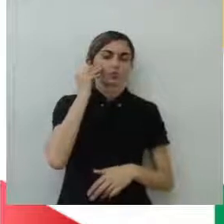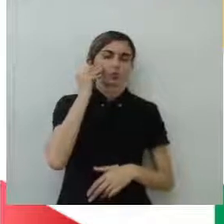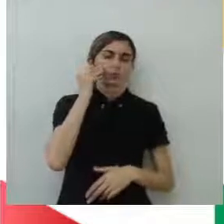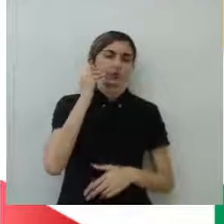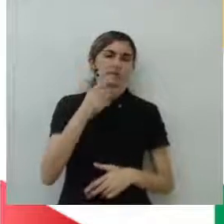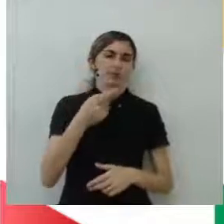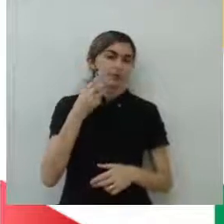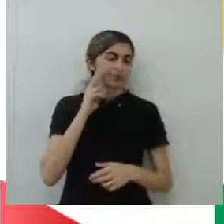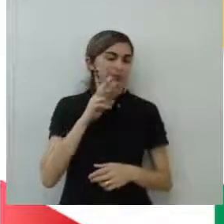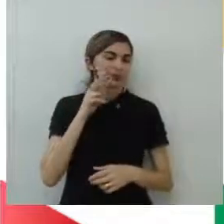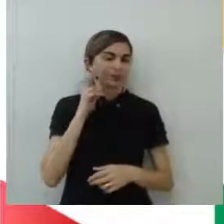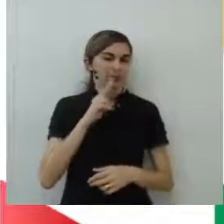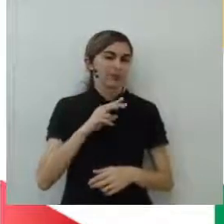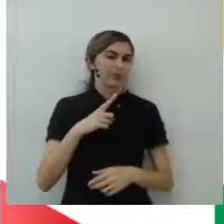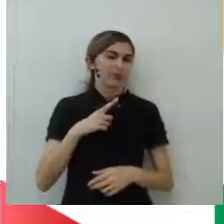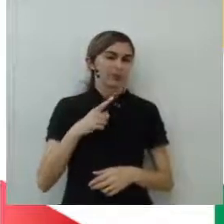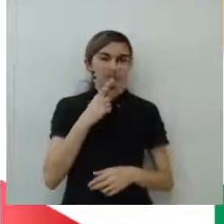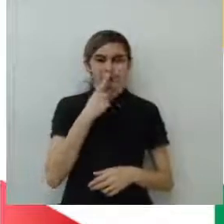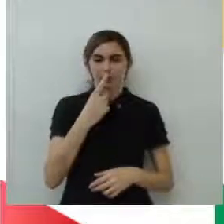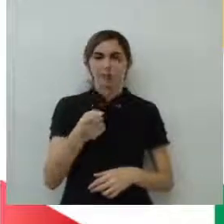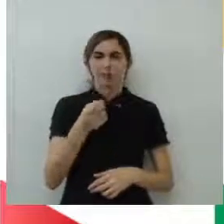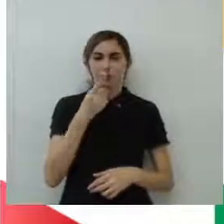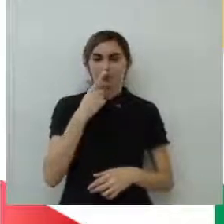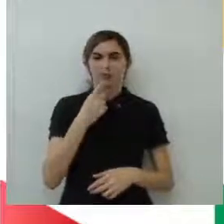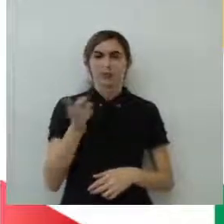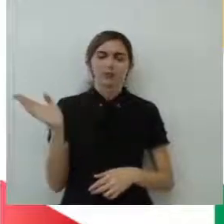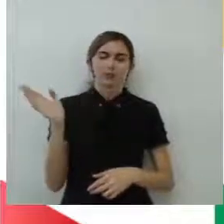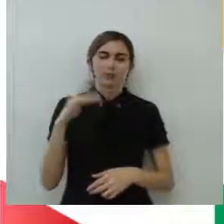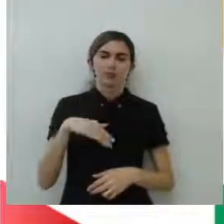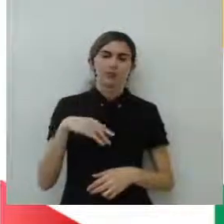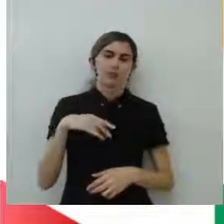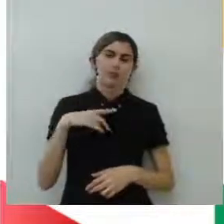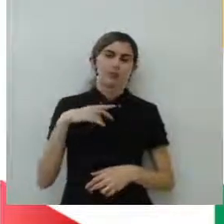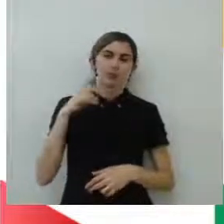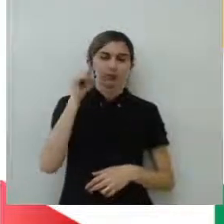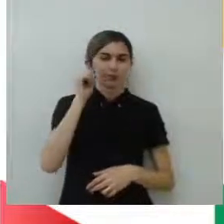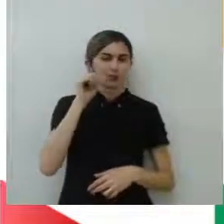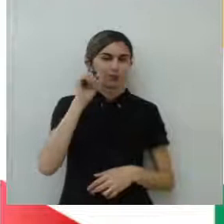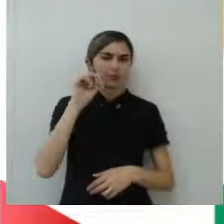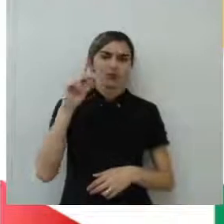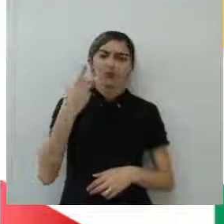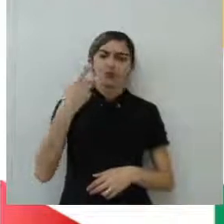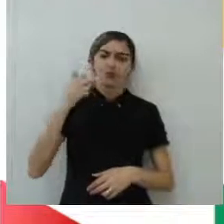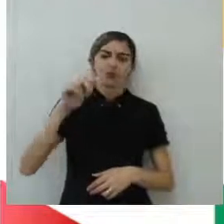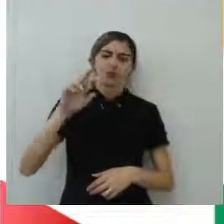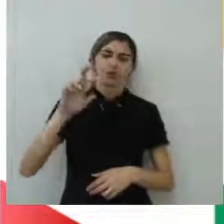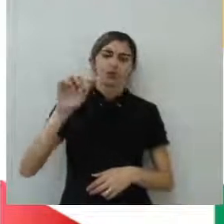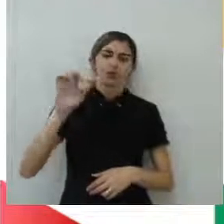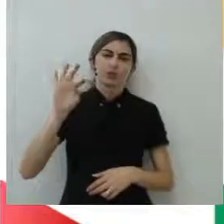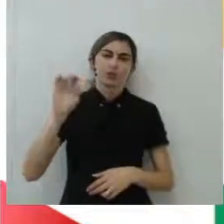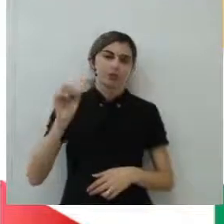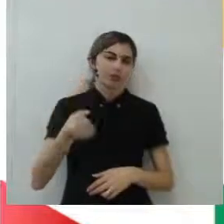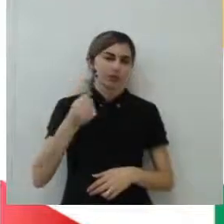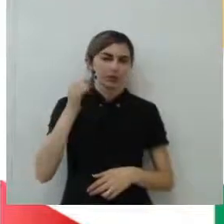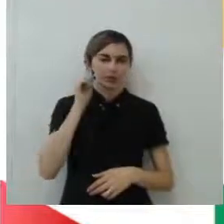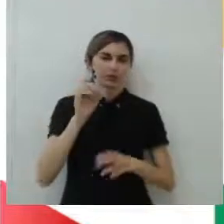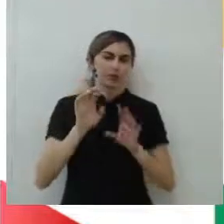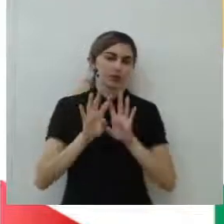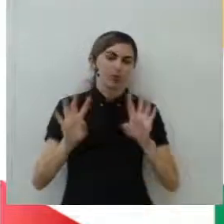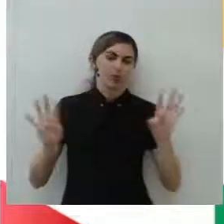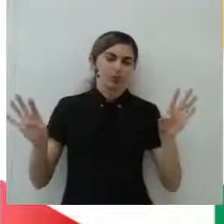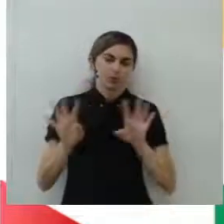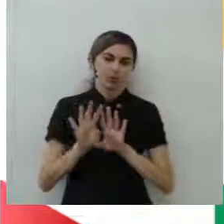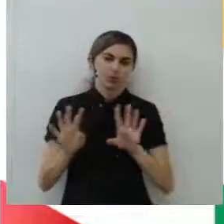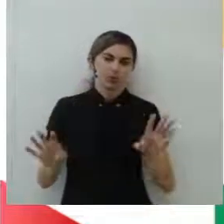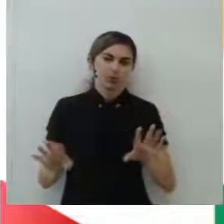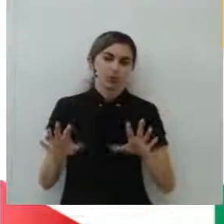dele. Lembrando que Chacrinha, ele levou para a televisão as chacretes, ok? Ele levou as chacretes.